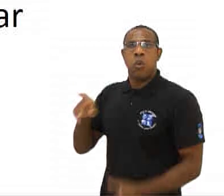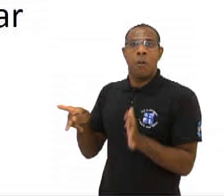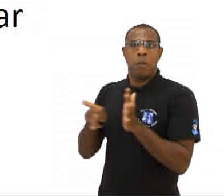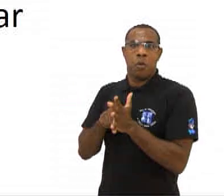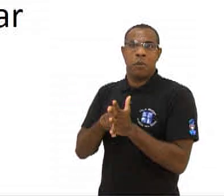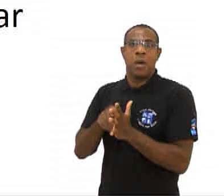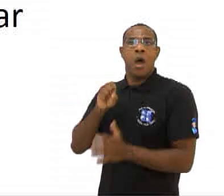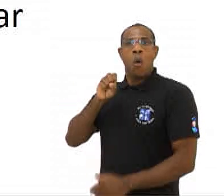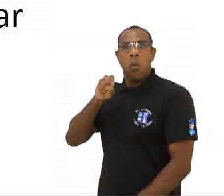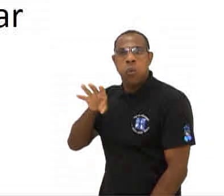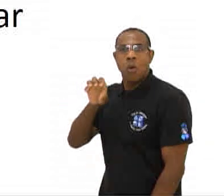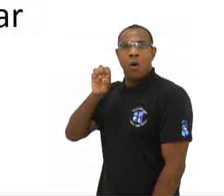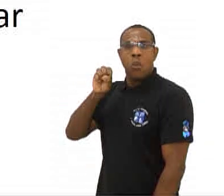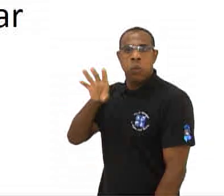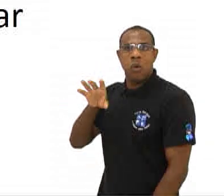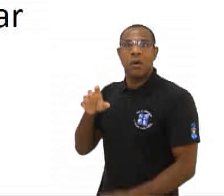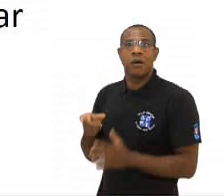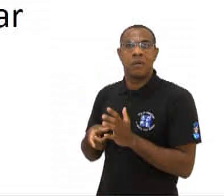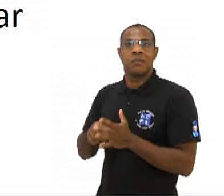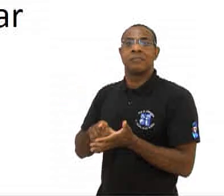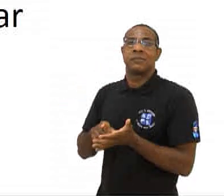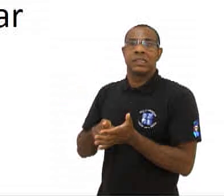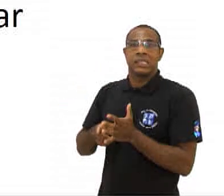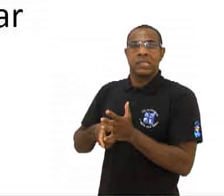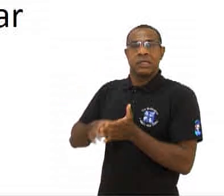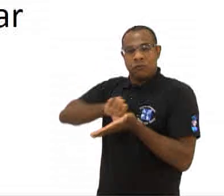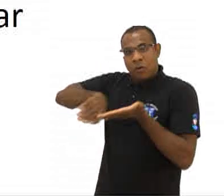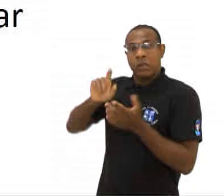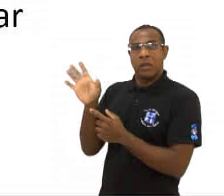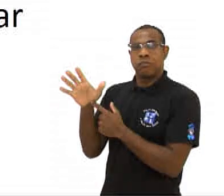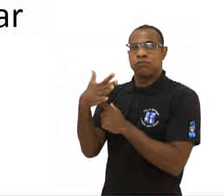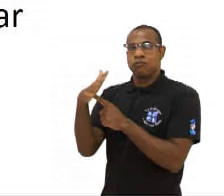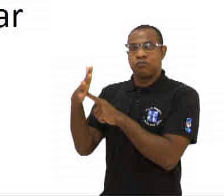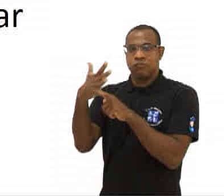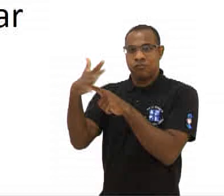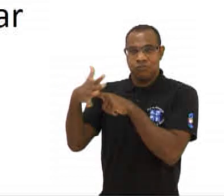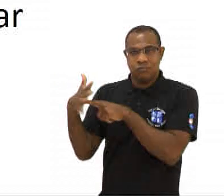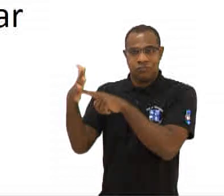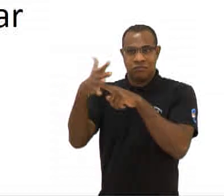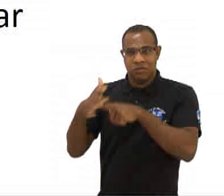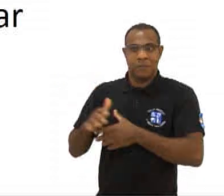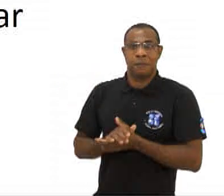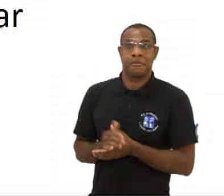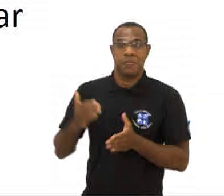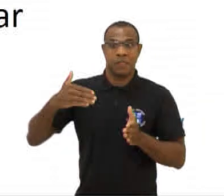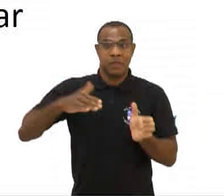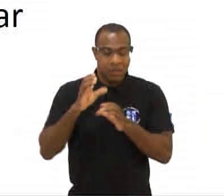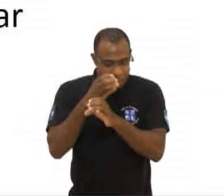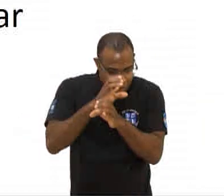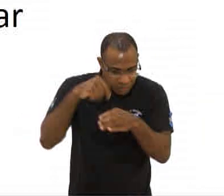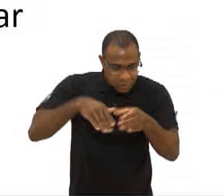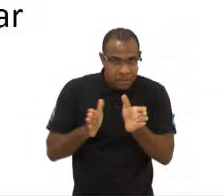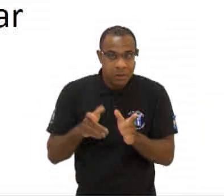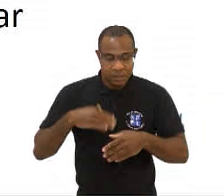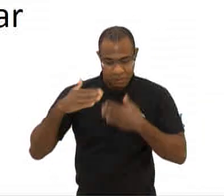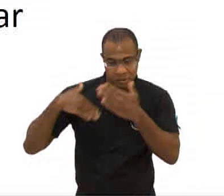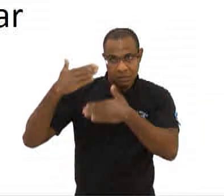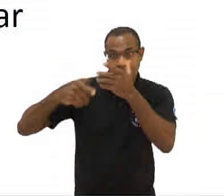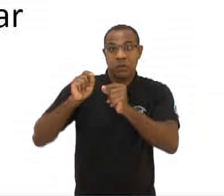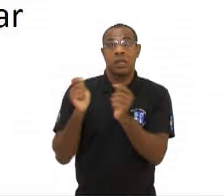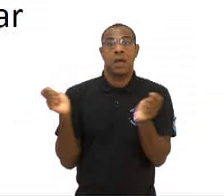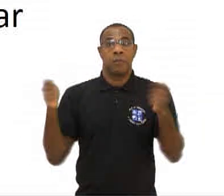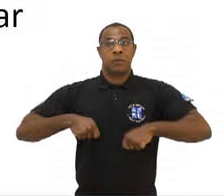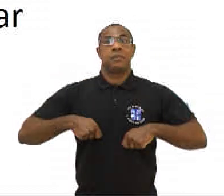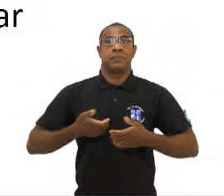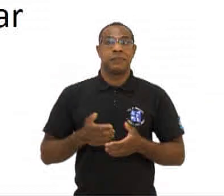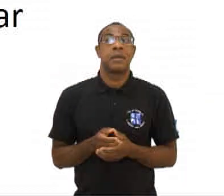fôlego, foles ou ventiladores. Estudantes de um laboratório didático desenvolveram para investigar essa possibilidade.